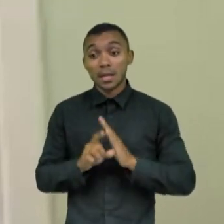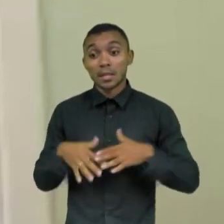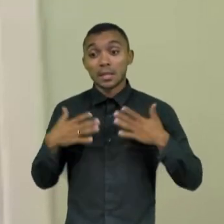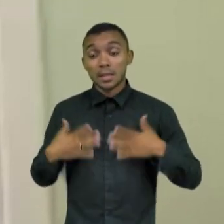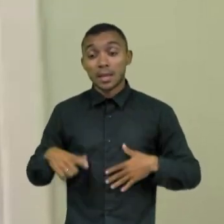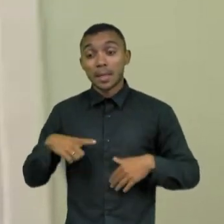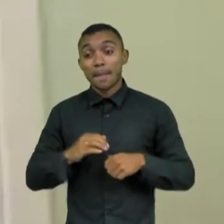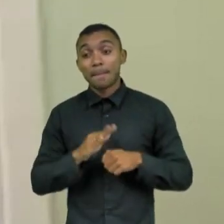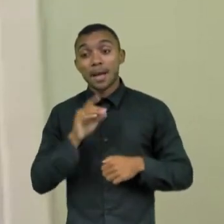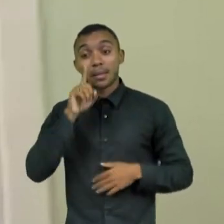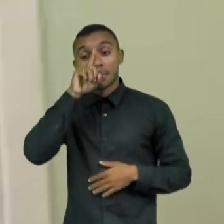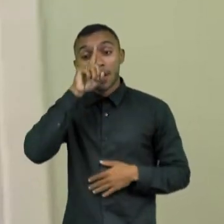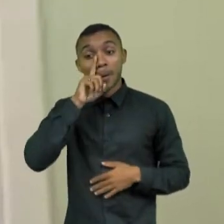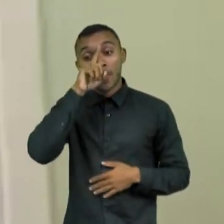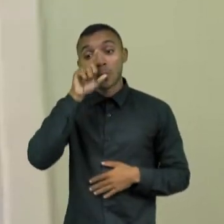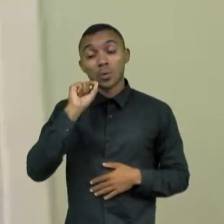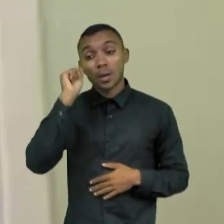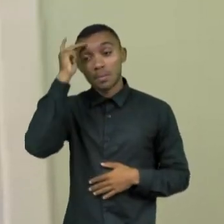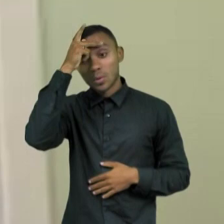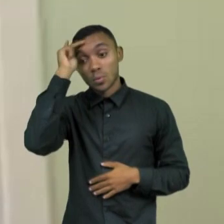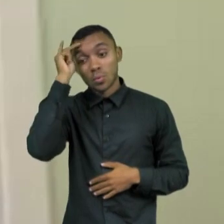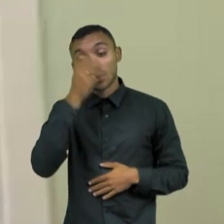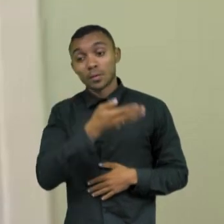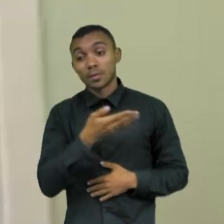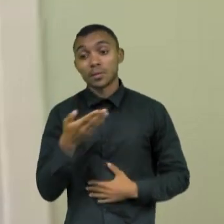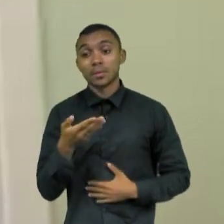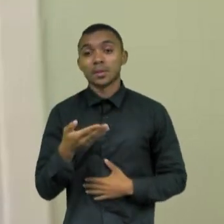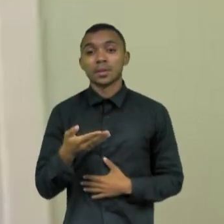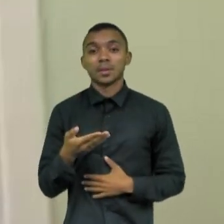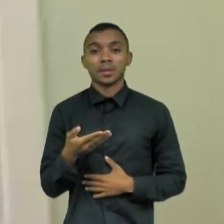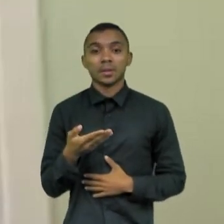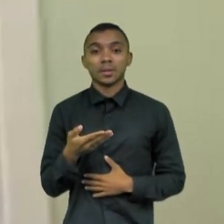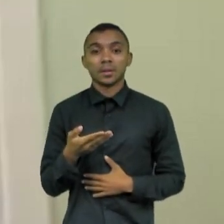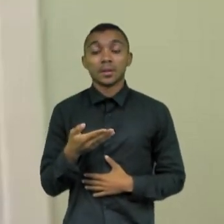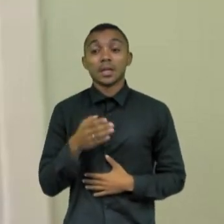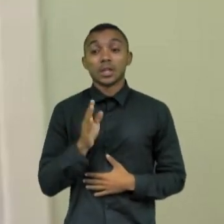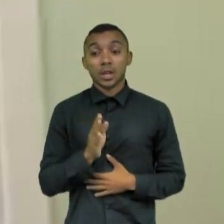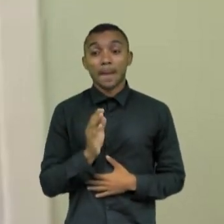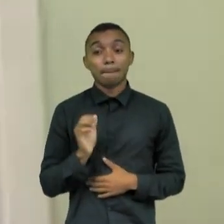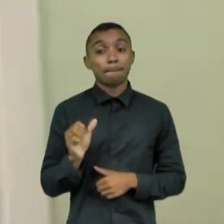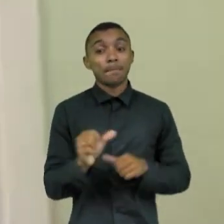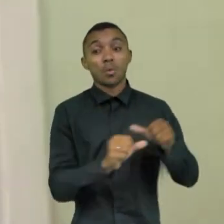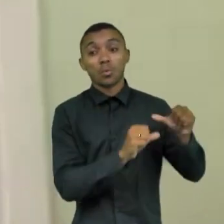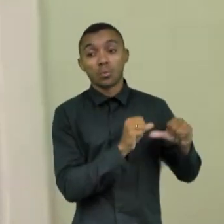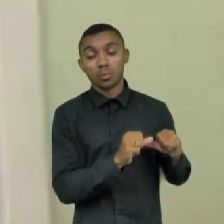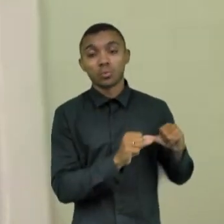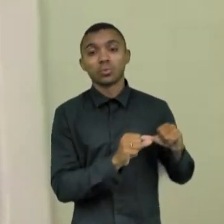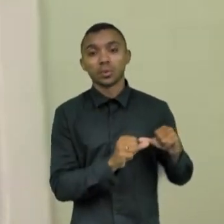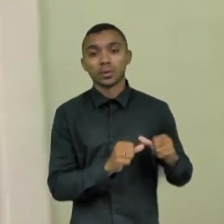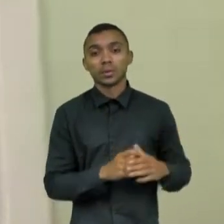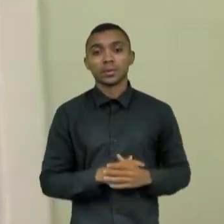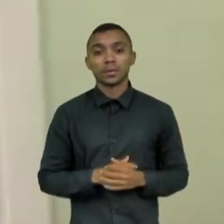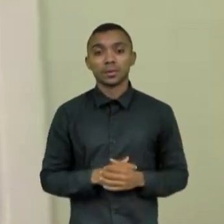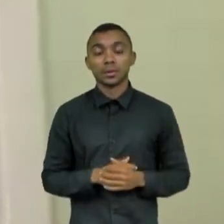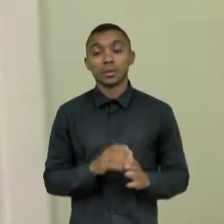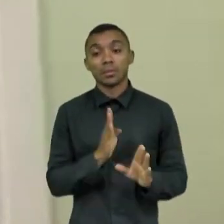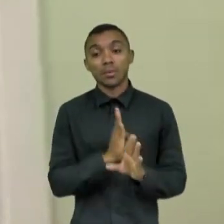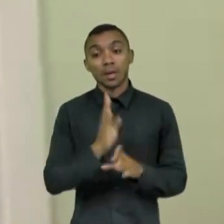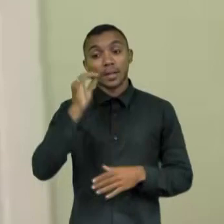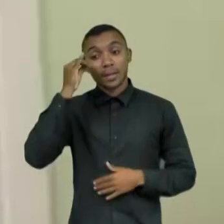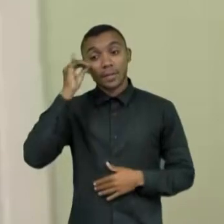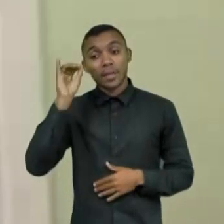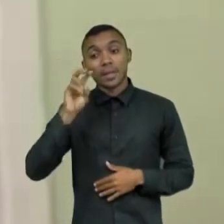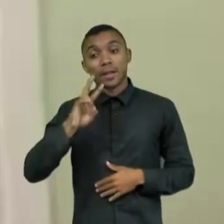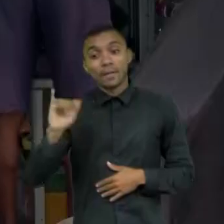risco, então as pessoas fizeram um ajuste melhor no seu dia a dia, né? Para poder evitar que eu tenha